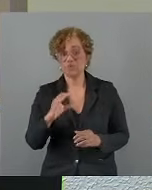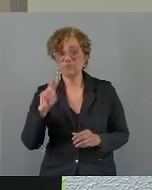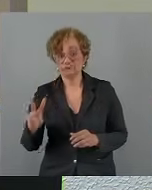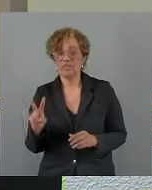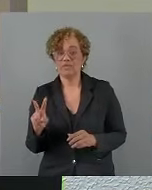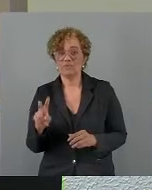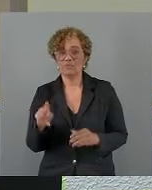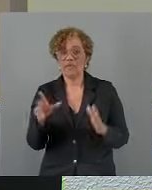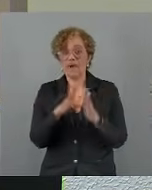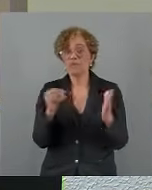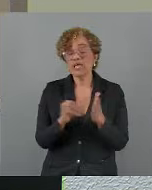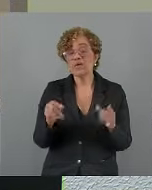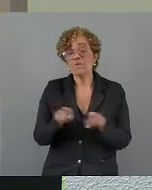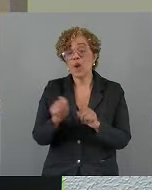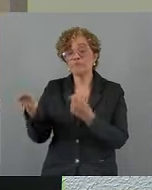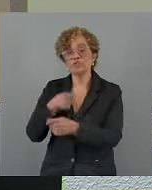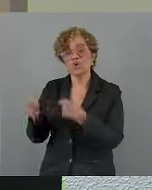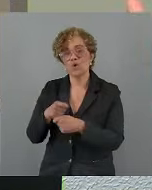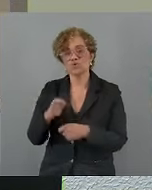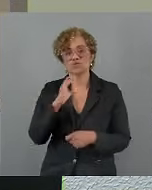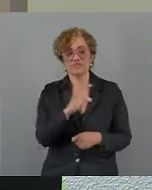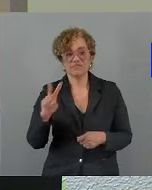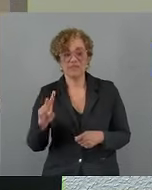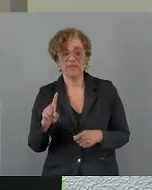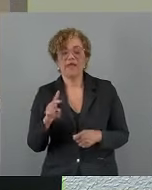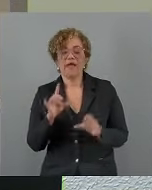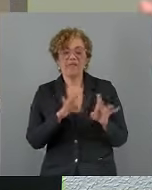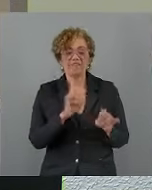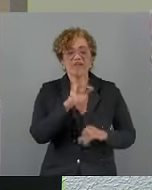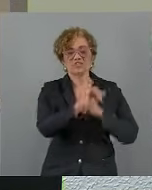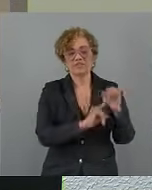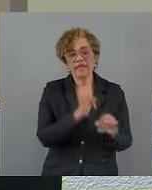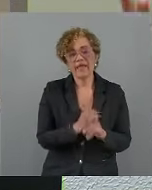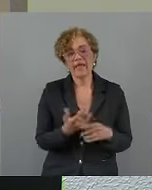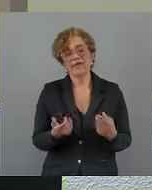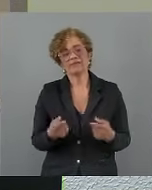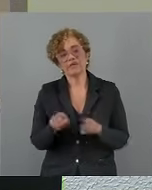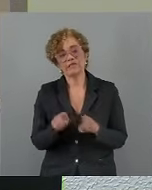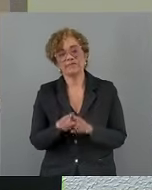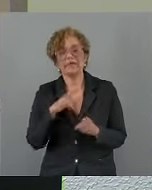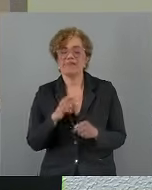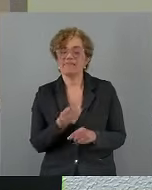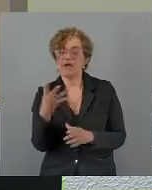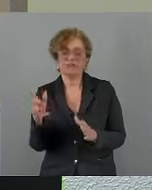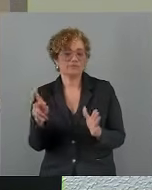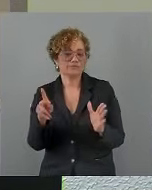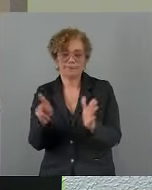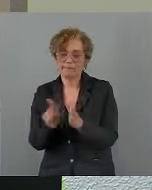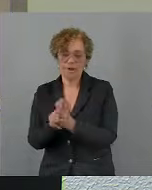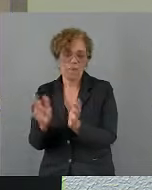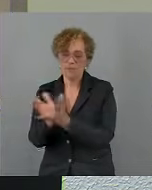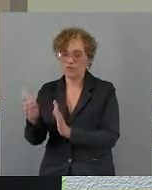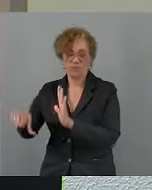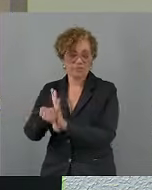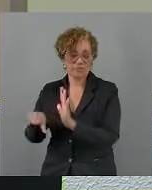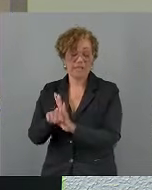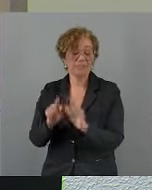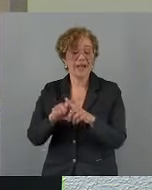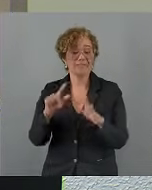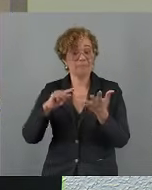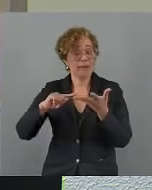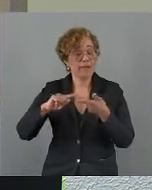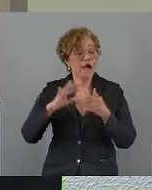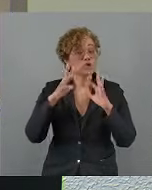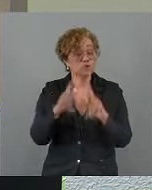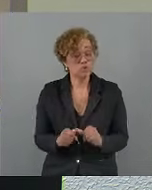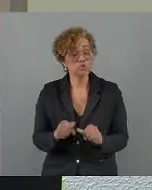parte do modelo de negócio do Comando Vermelho, porque daí vende internet, vende o controle territorial armado, produz todo esse tipo de coisa. Mas tudo isso para dizer